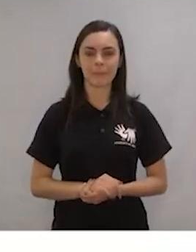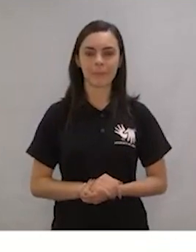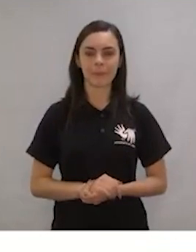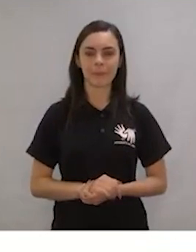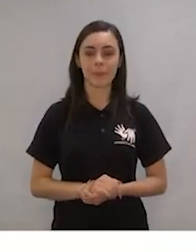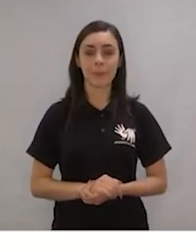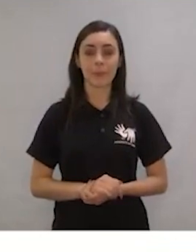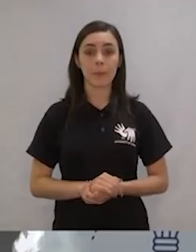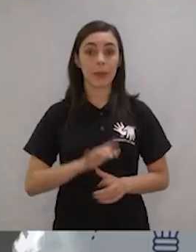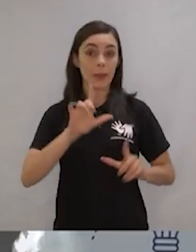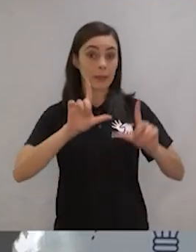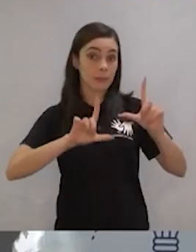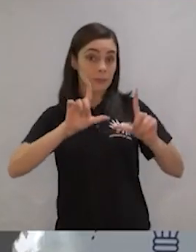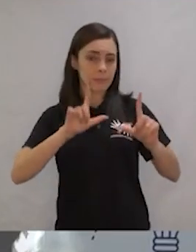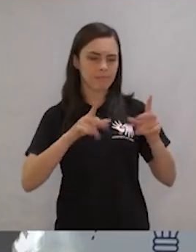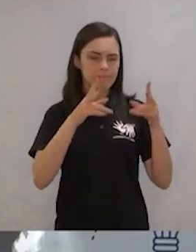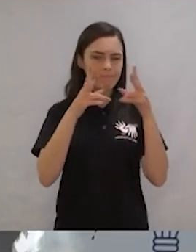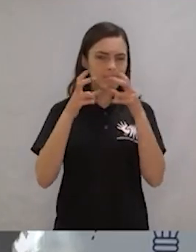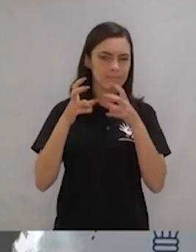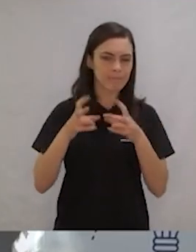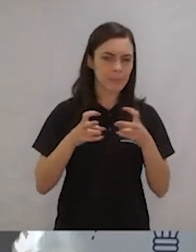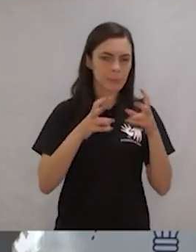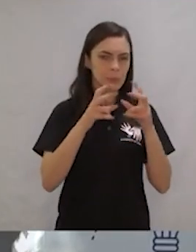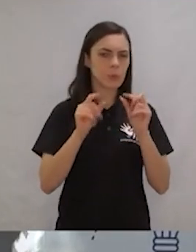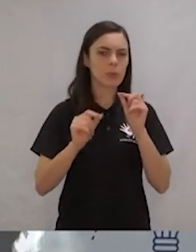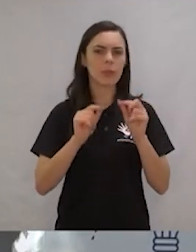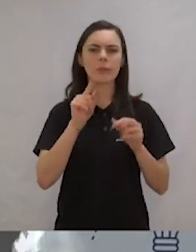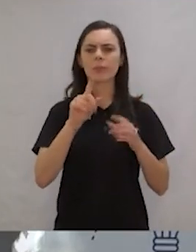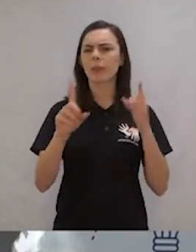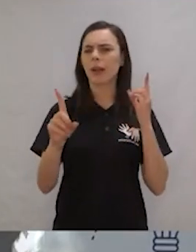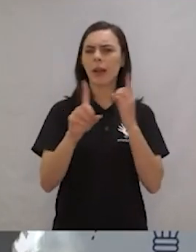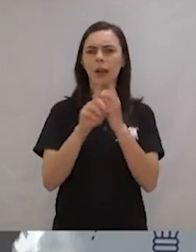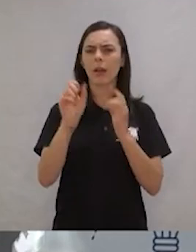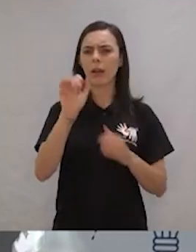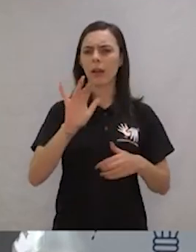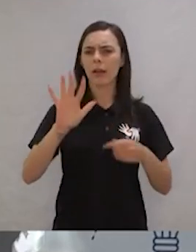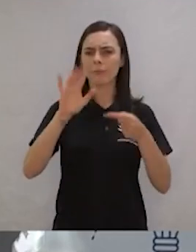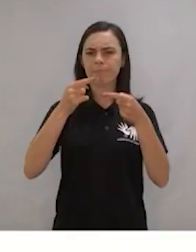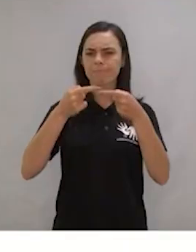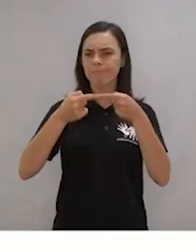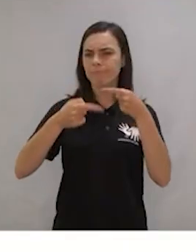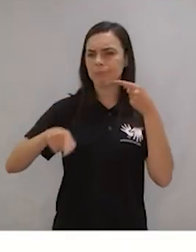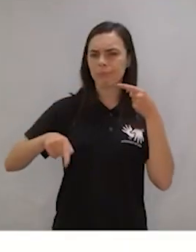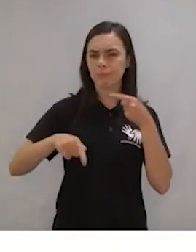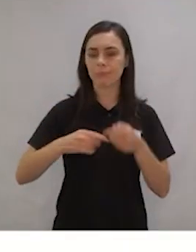Agora, vamos observar na nossa tela. Encontre o intruso.